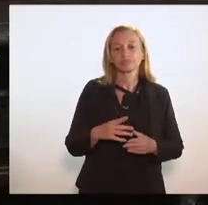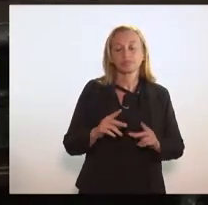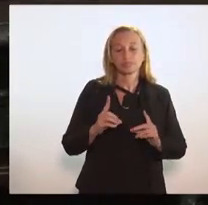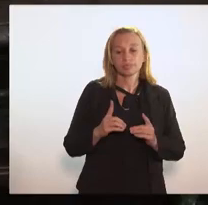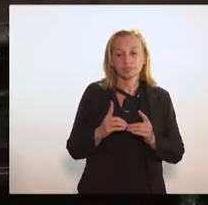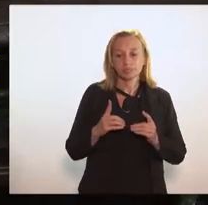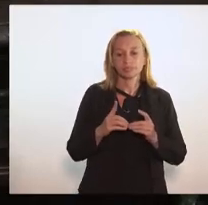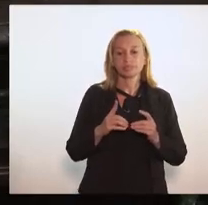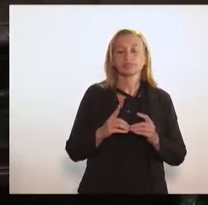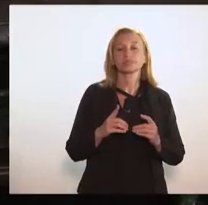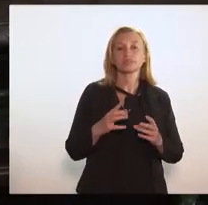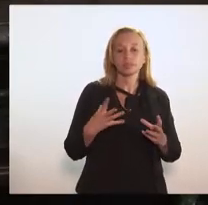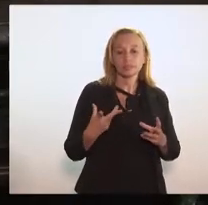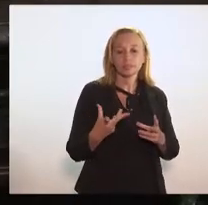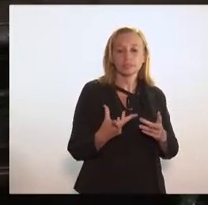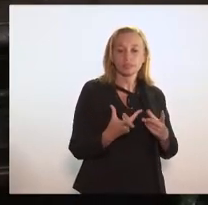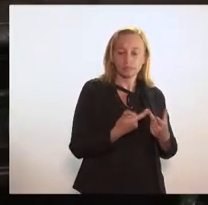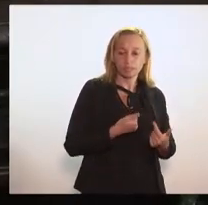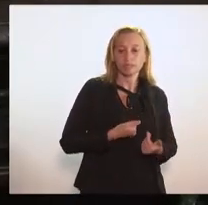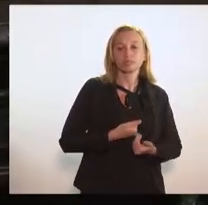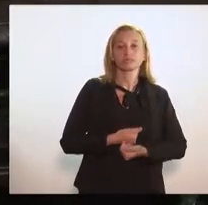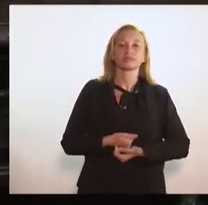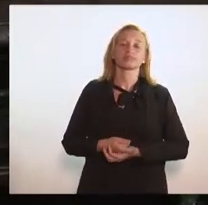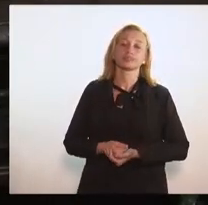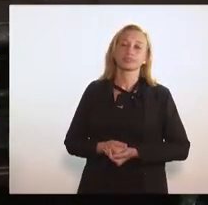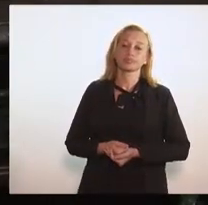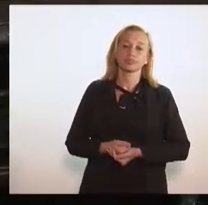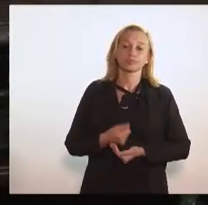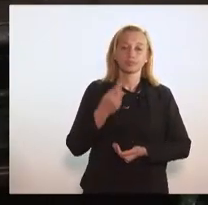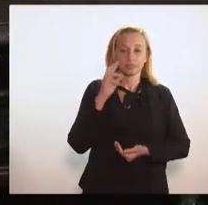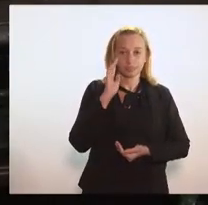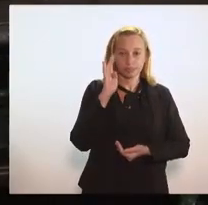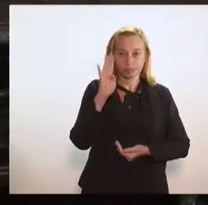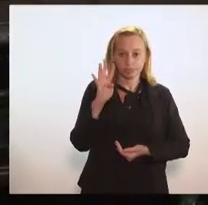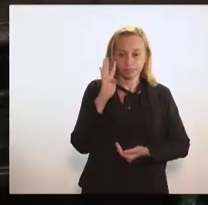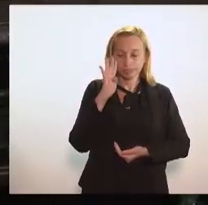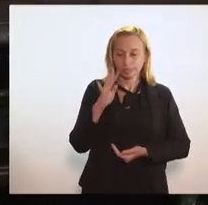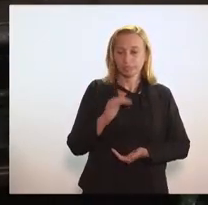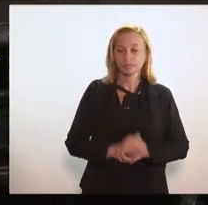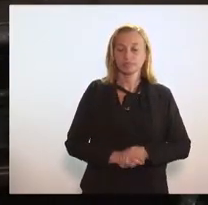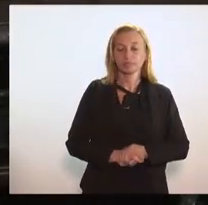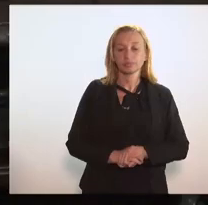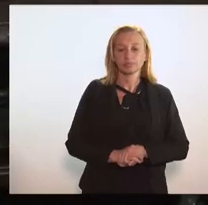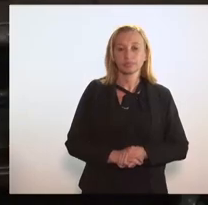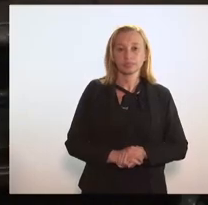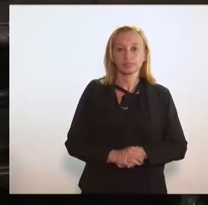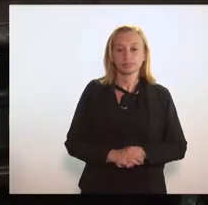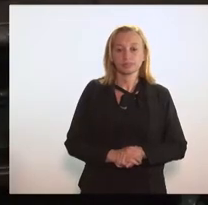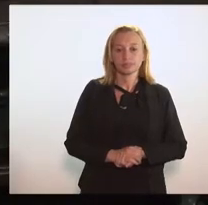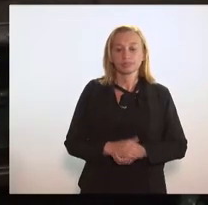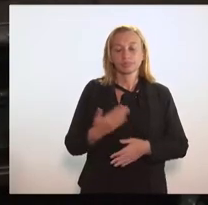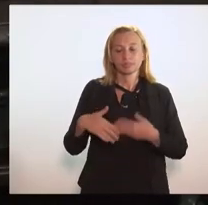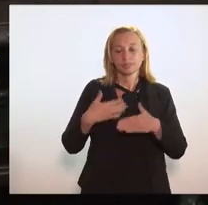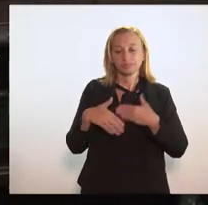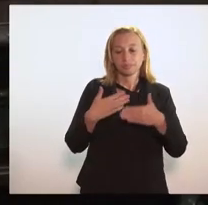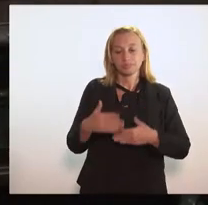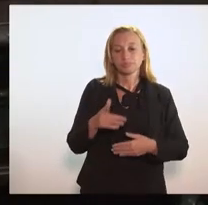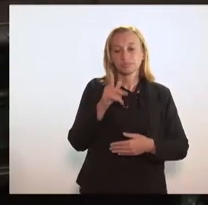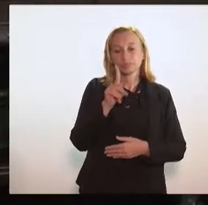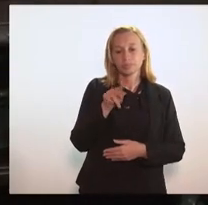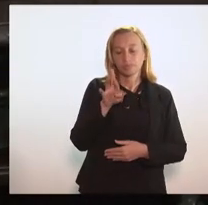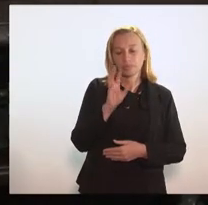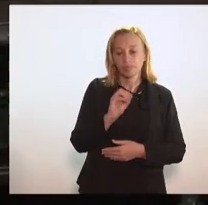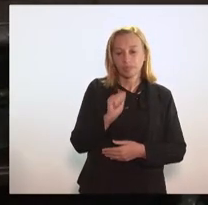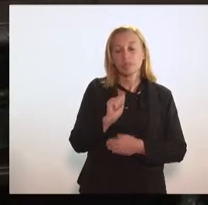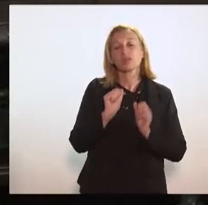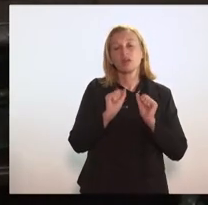de qualidade como se imagina que fez o povo deve prestar é claro que ao longo desse tempo no programa